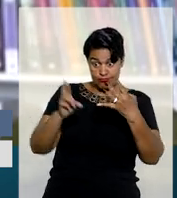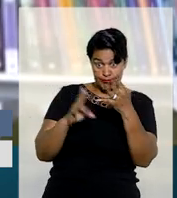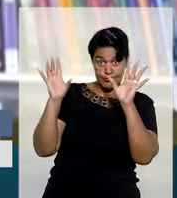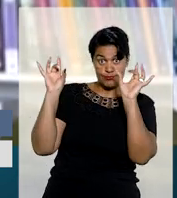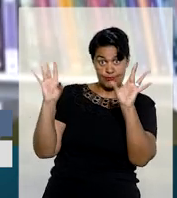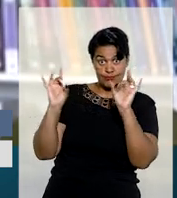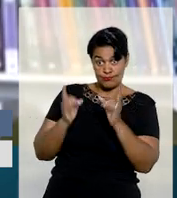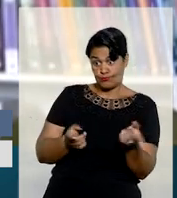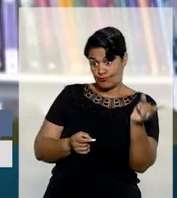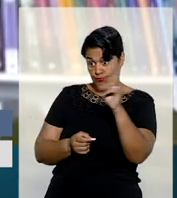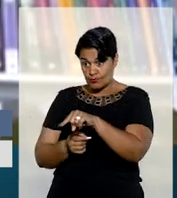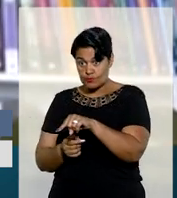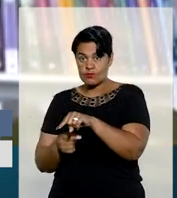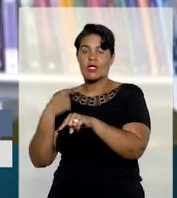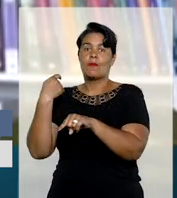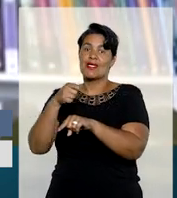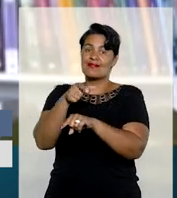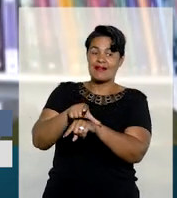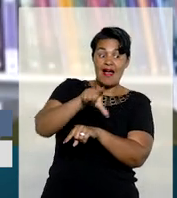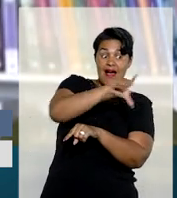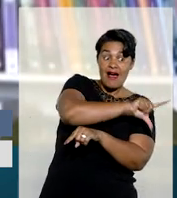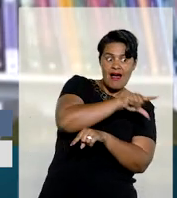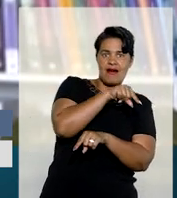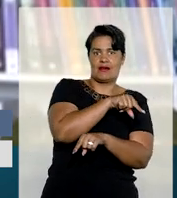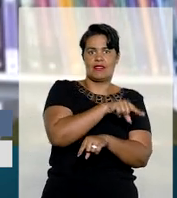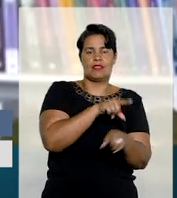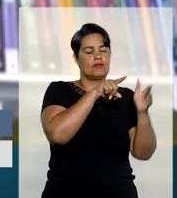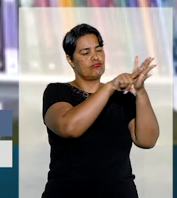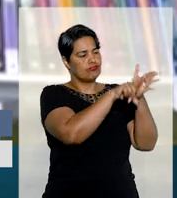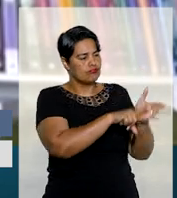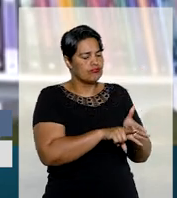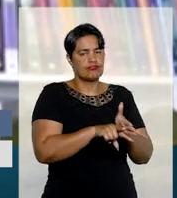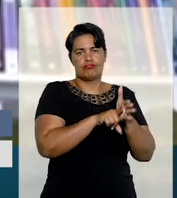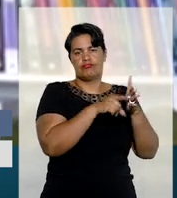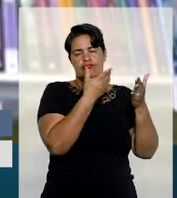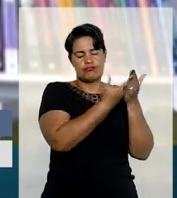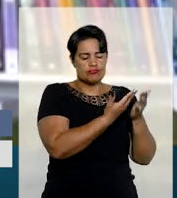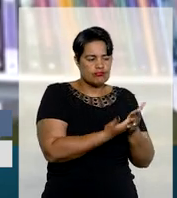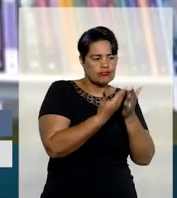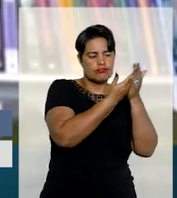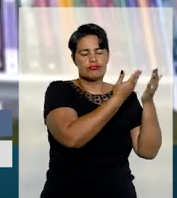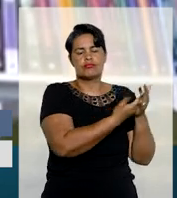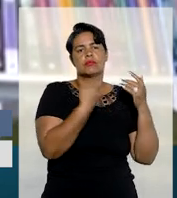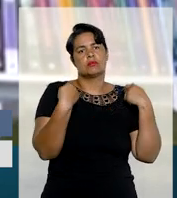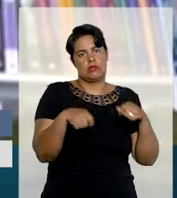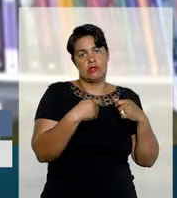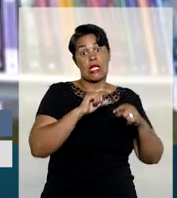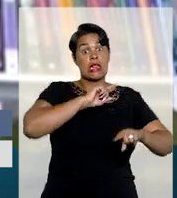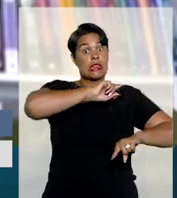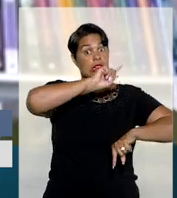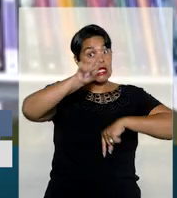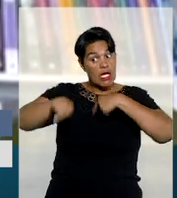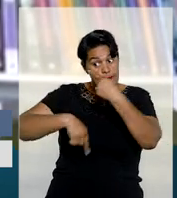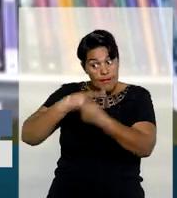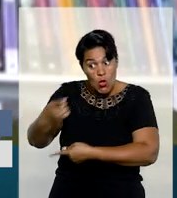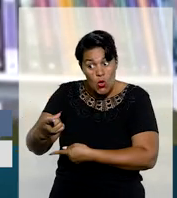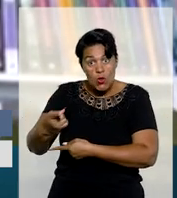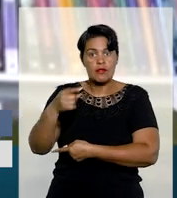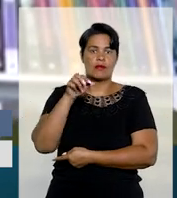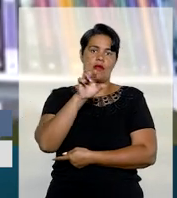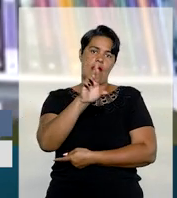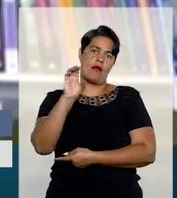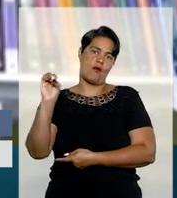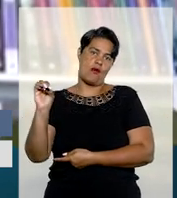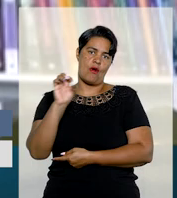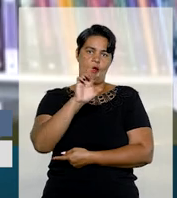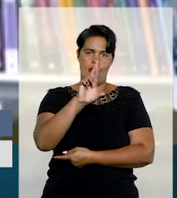recurso extraordinário, precisa ter sido debatida na origem, no tribunal de origem, no acórdão recorrido, para poder ser levada aos